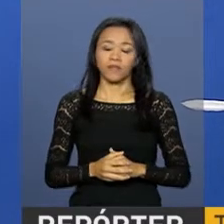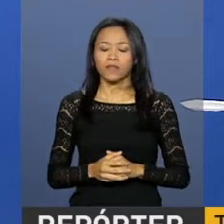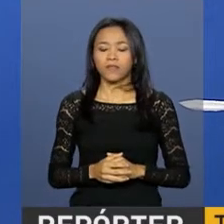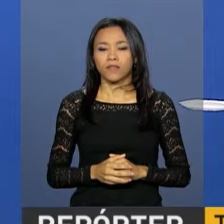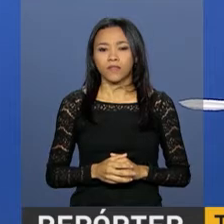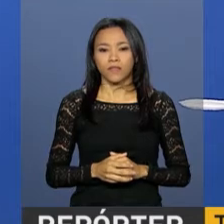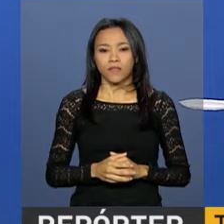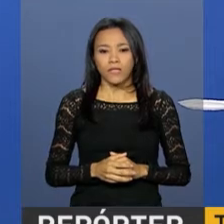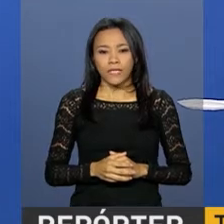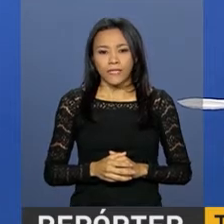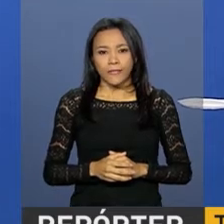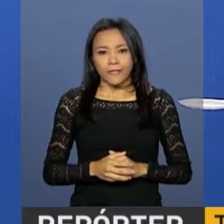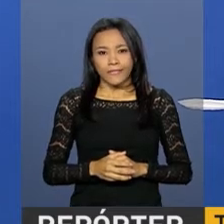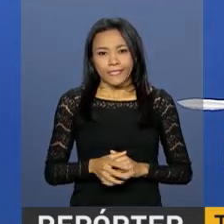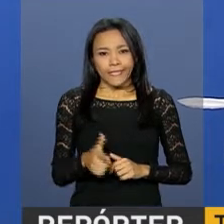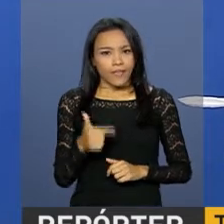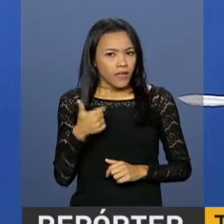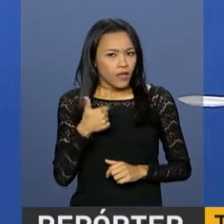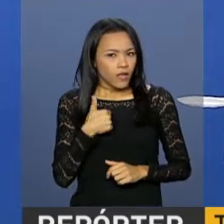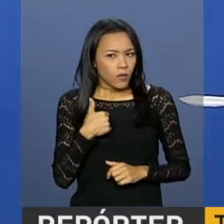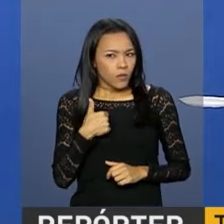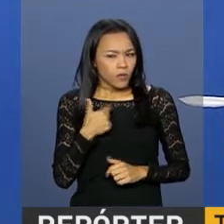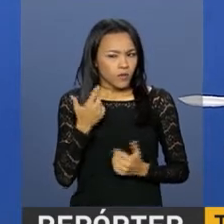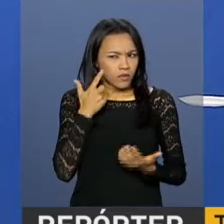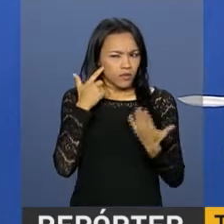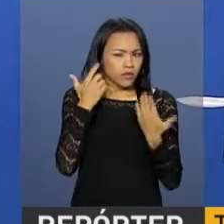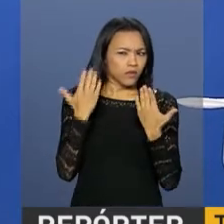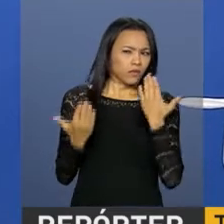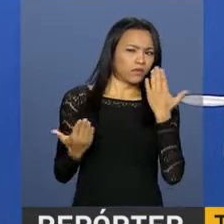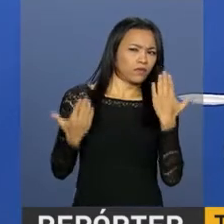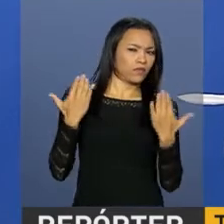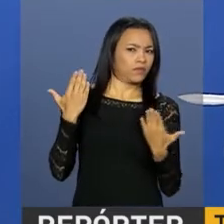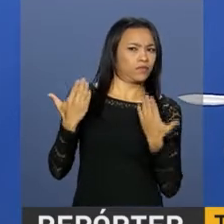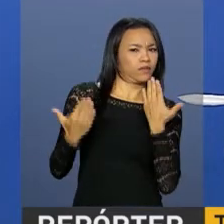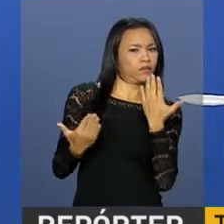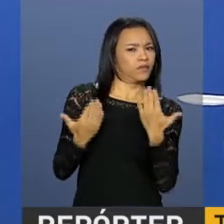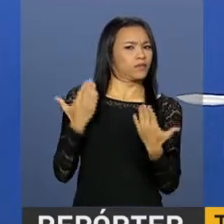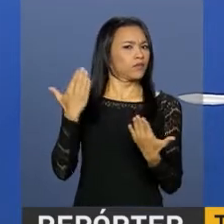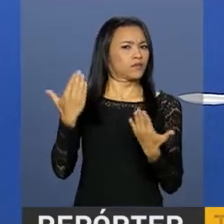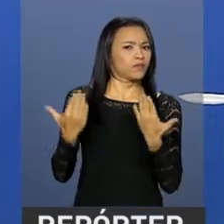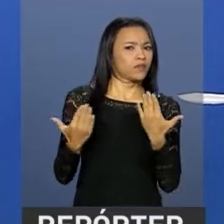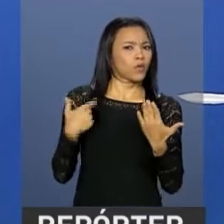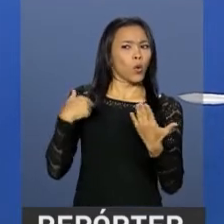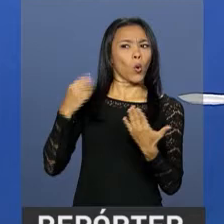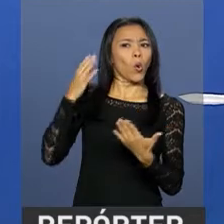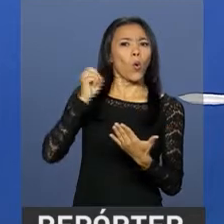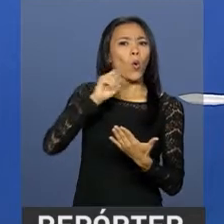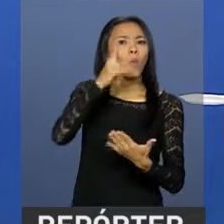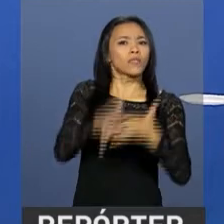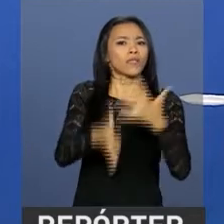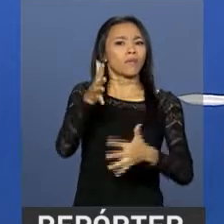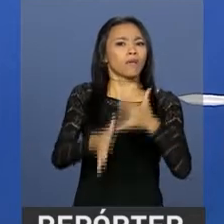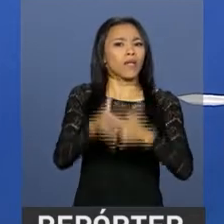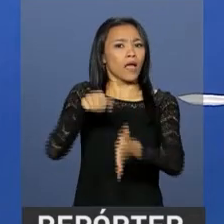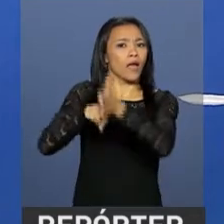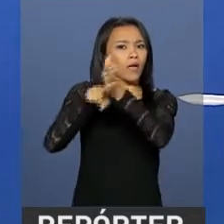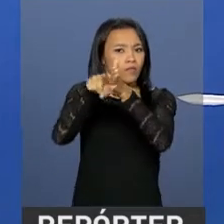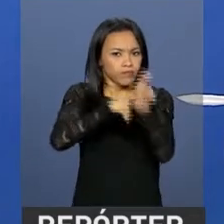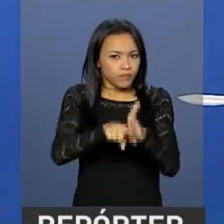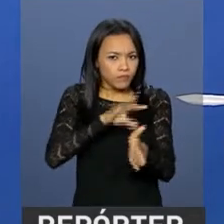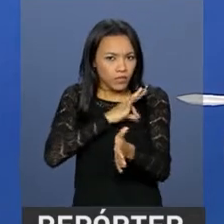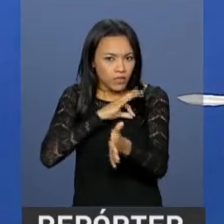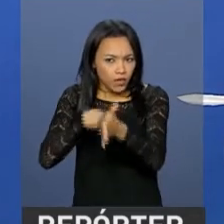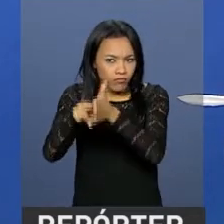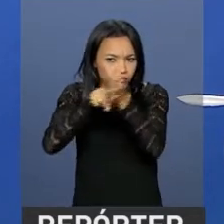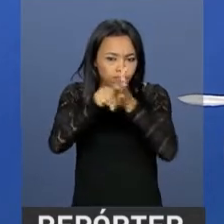a desconfiança a intenção de inibir na lava jato basta